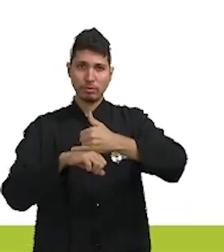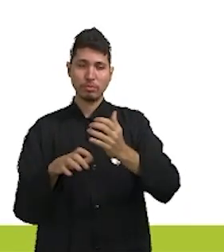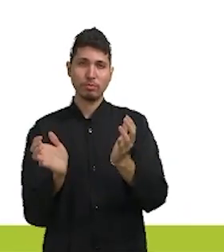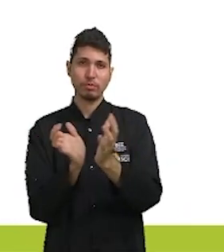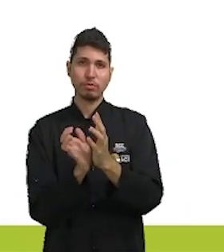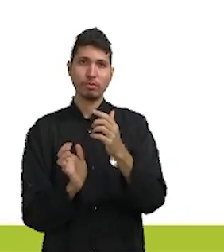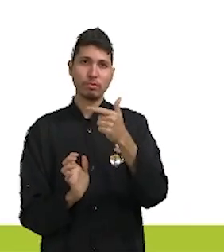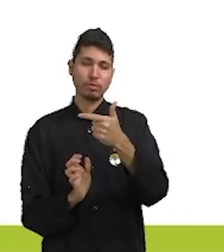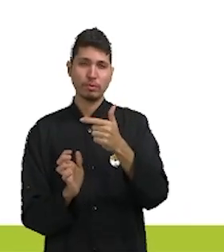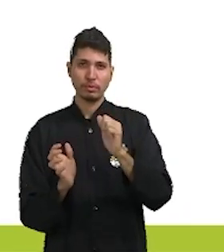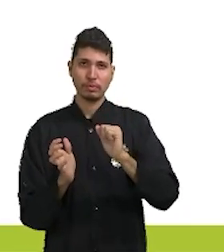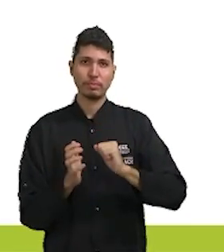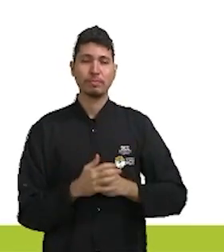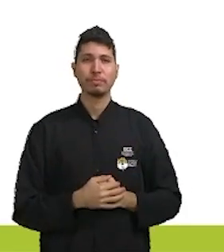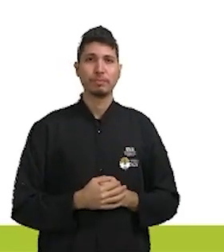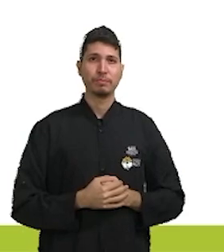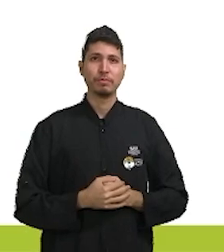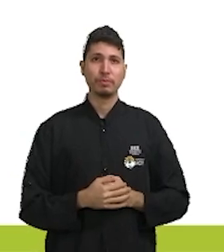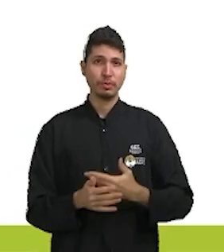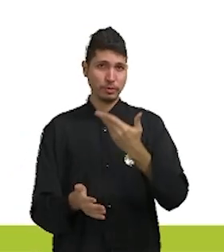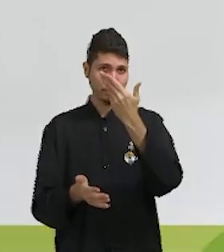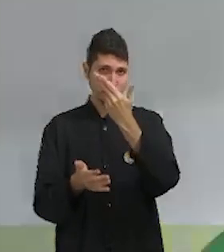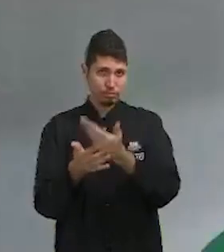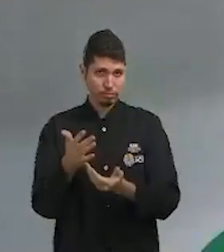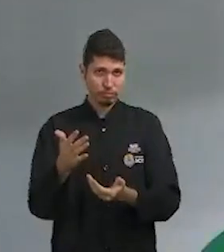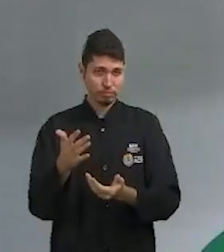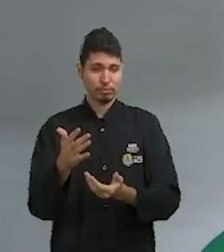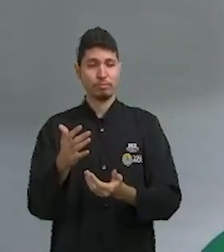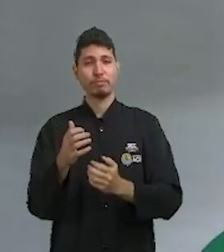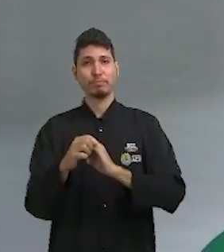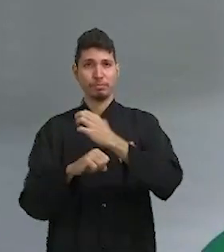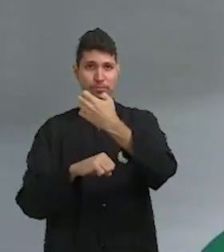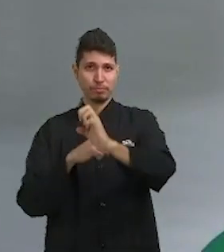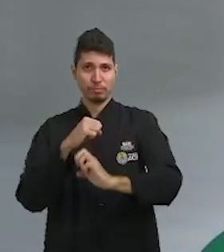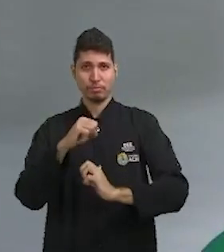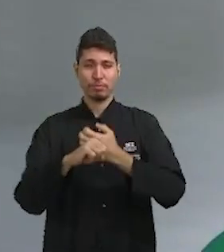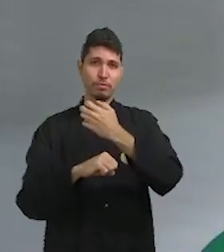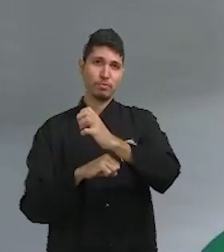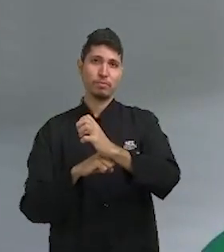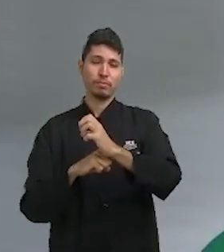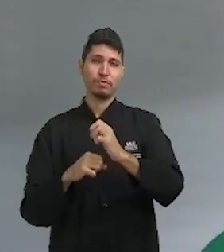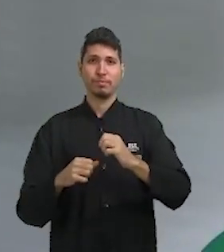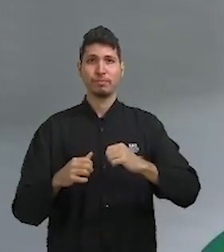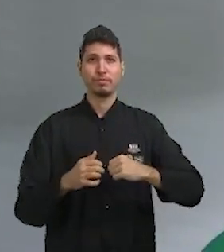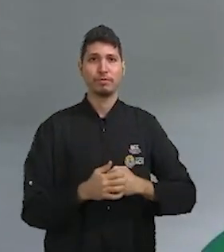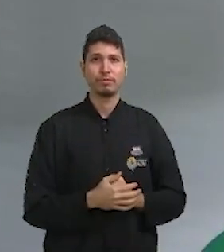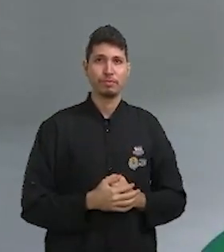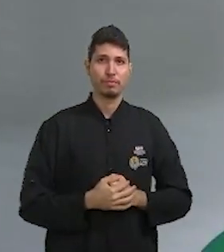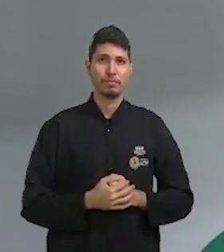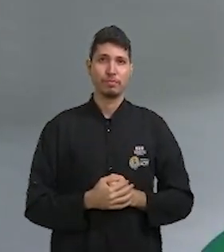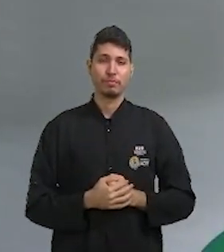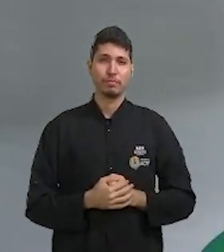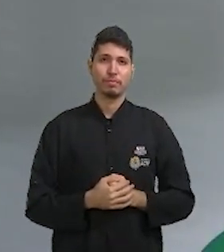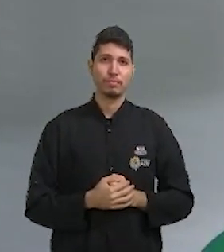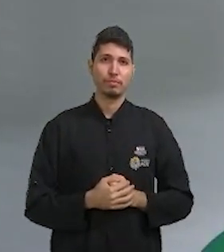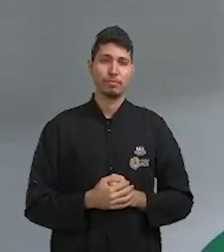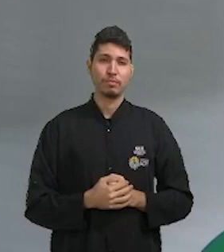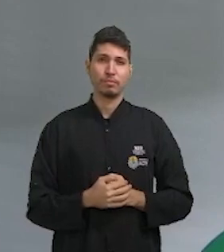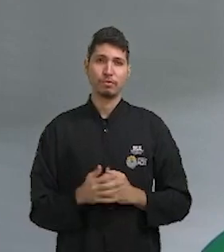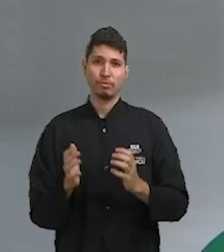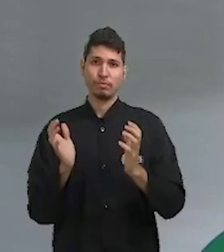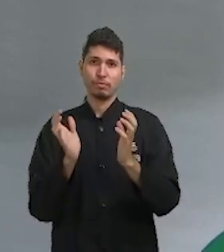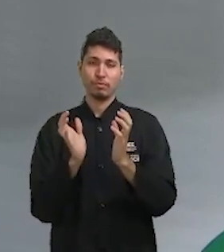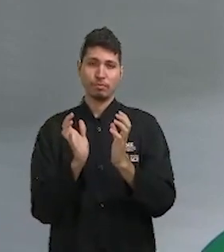2, eles vão perder elétrons. Aí nós vamos pular do grupo 2 para